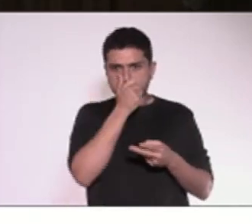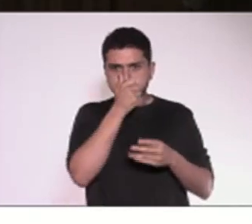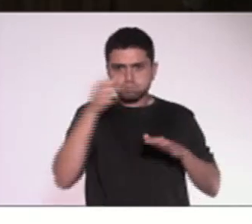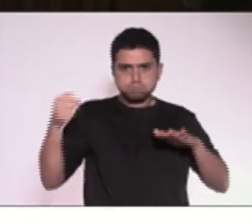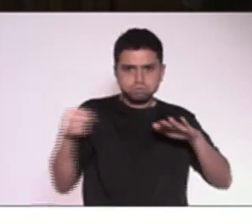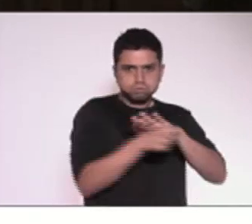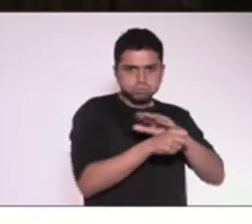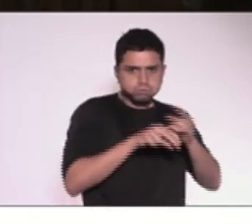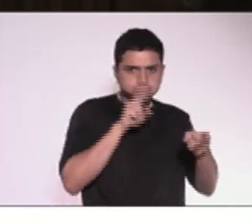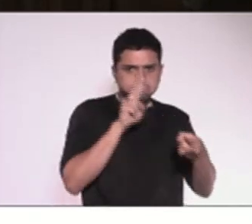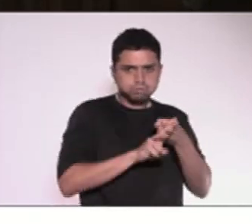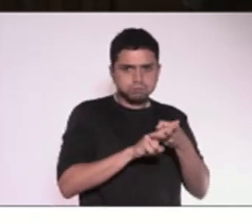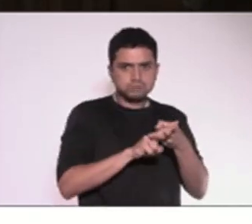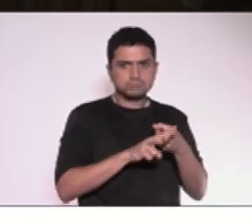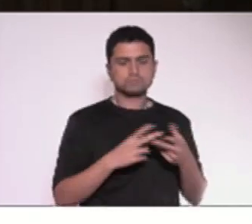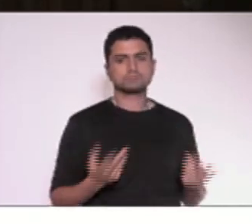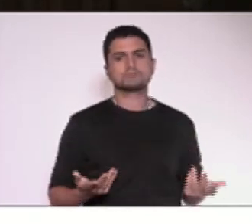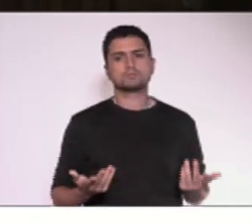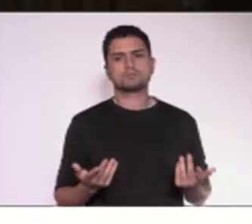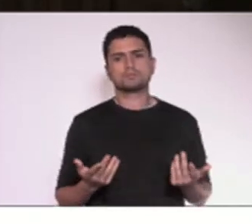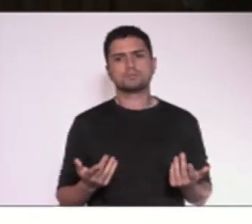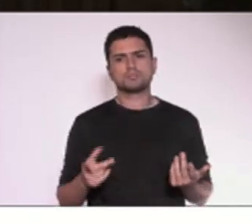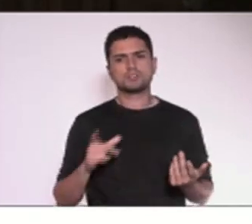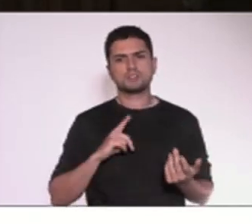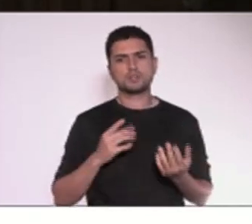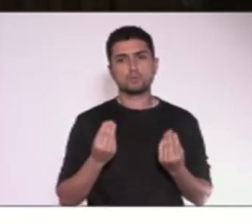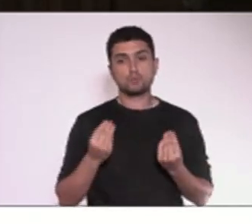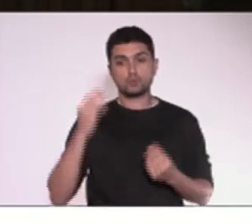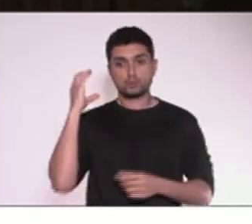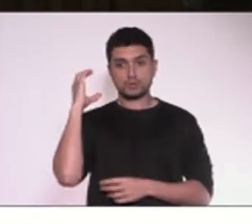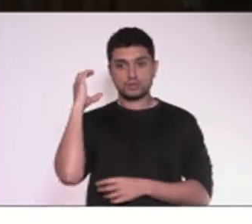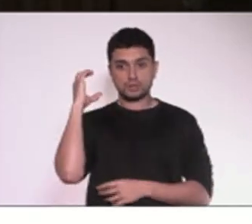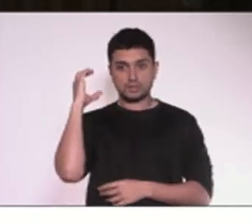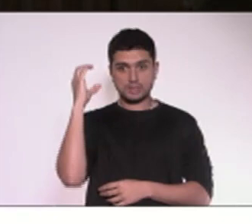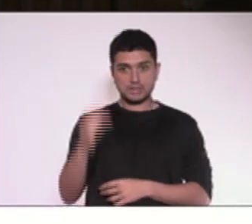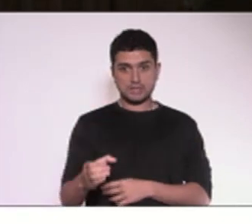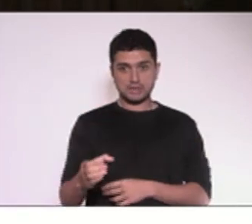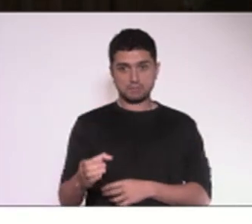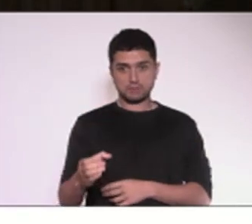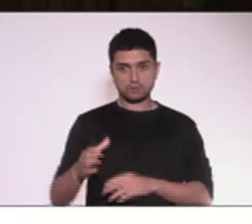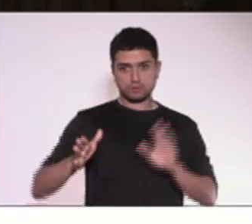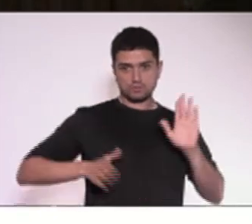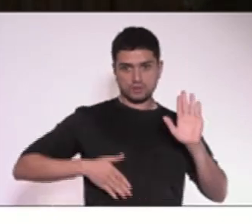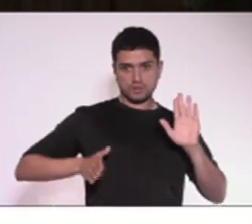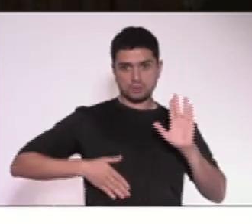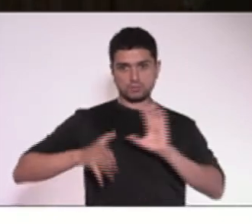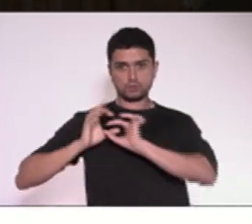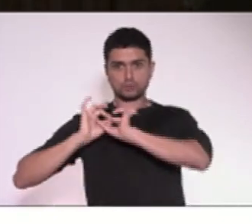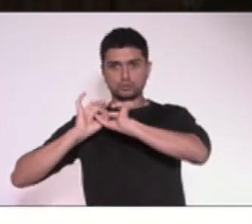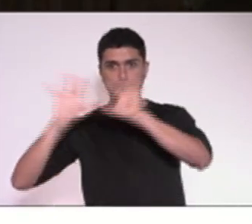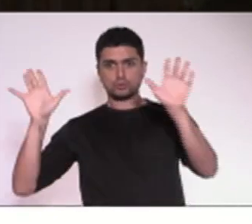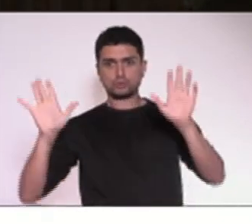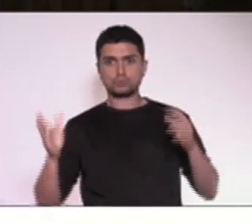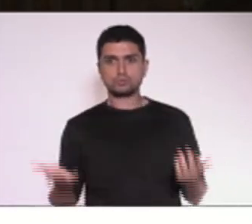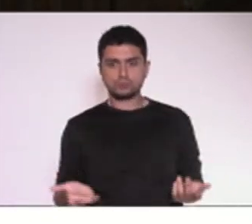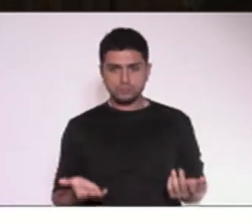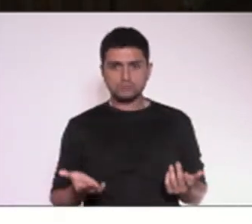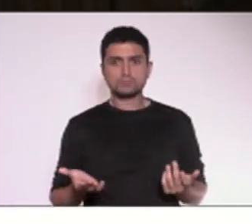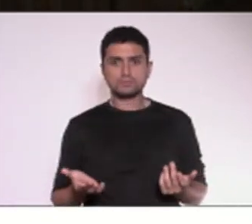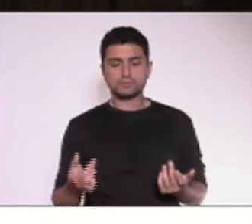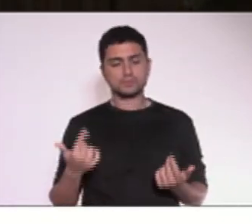nós temos hoje aqui é um muito criminoso solto e não muito criminoso preso. E aí vem os números